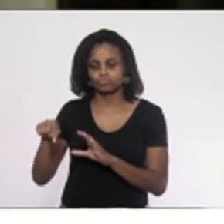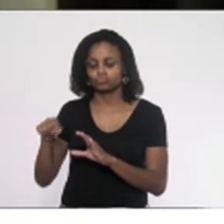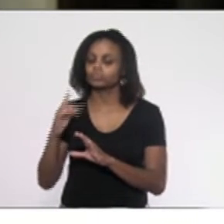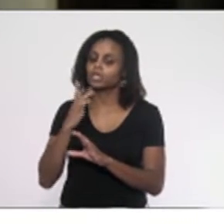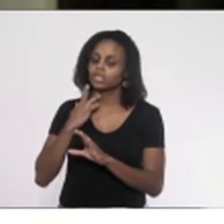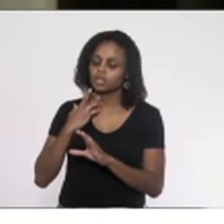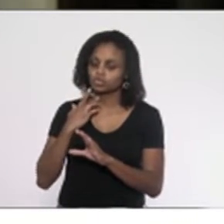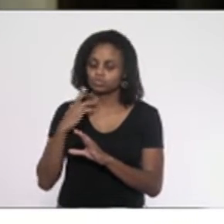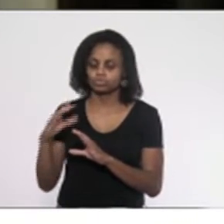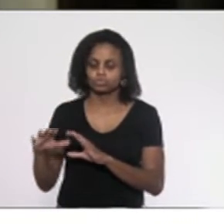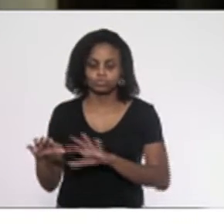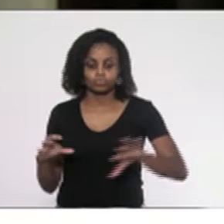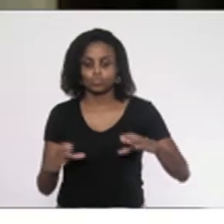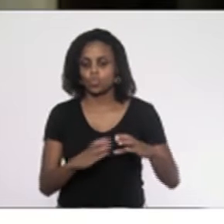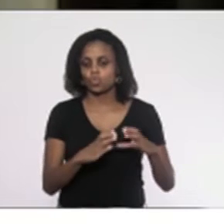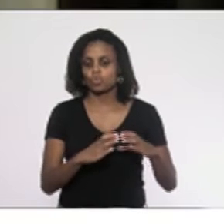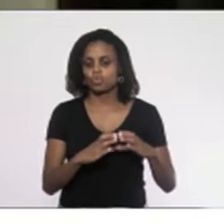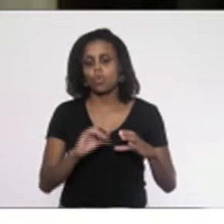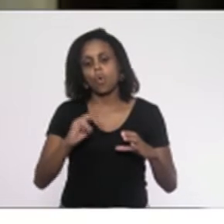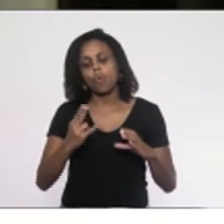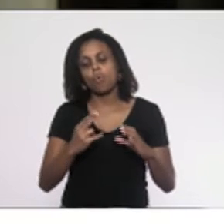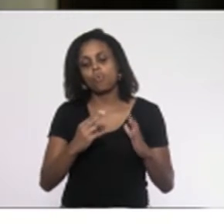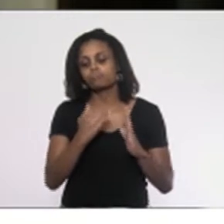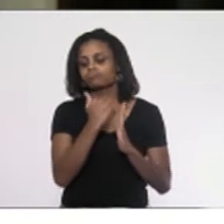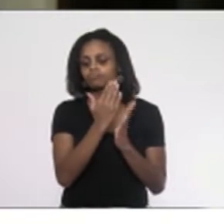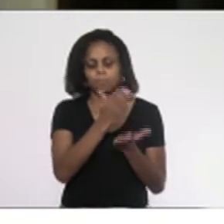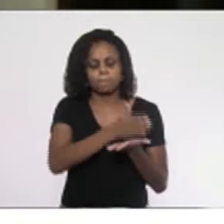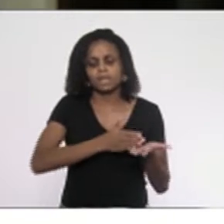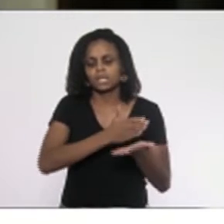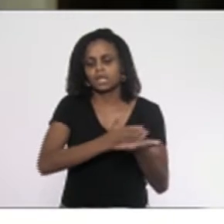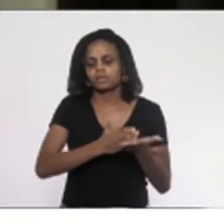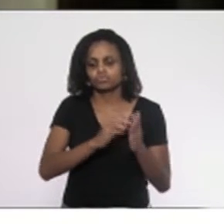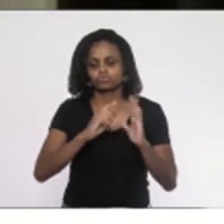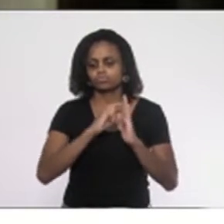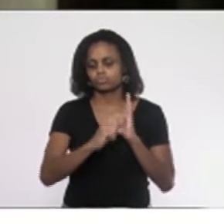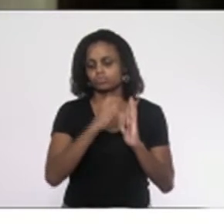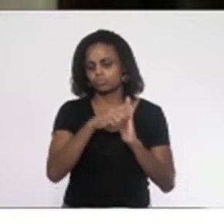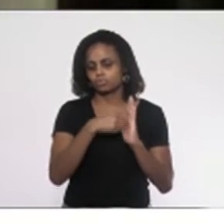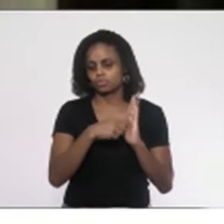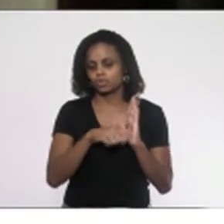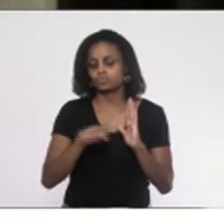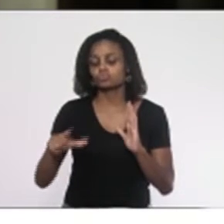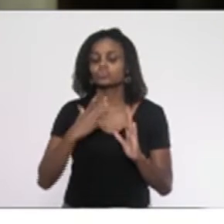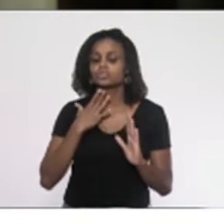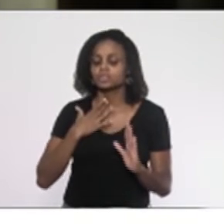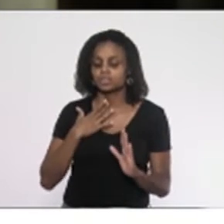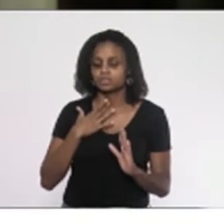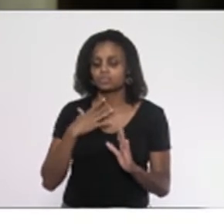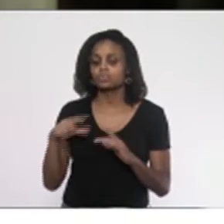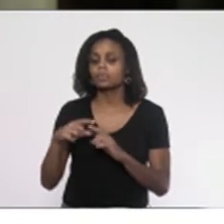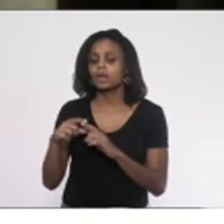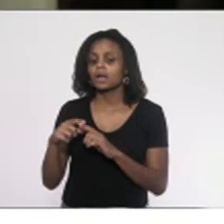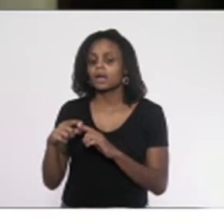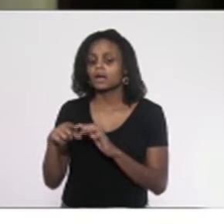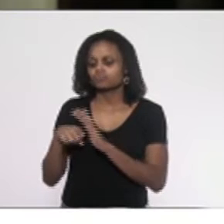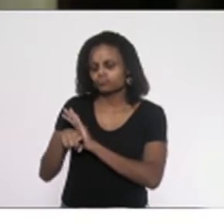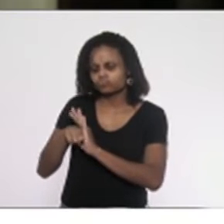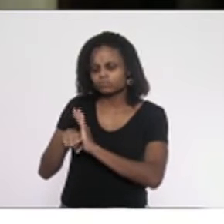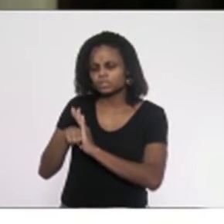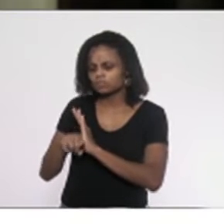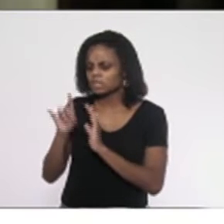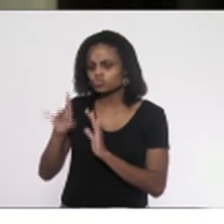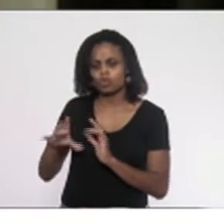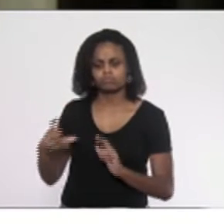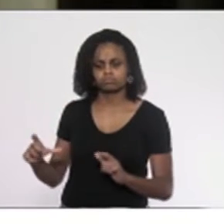grupo ou parte do texto de uma proposição para possibilitar sua votação